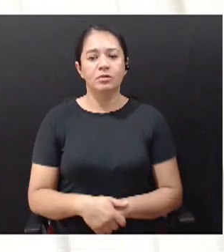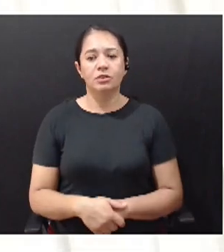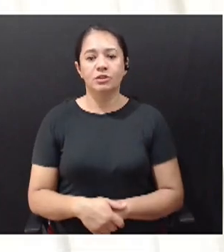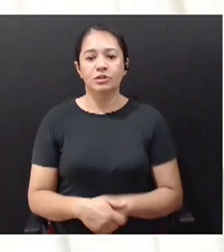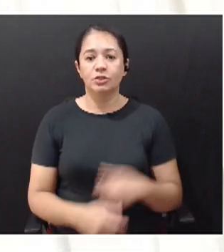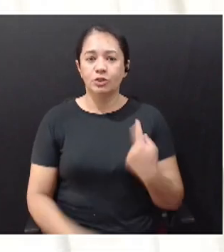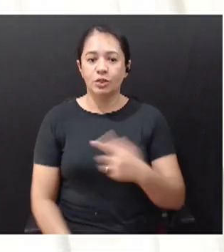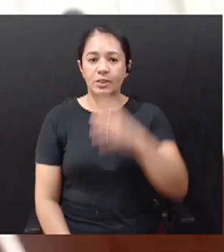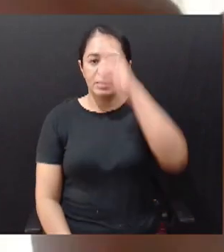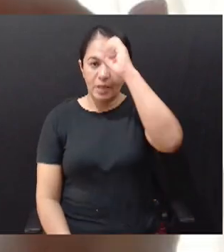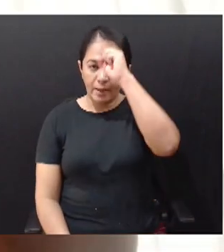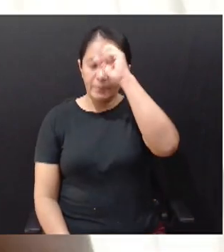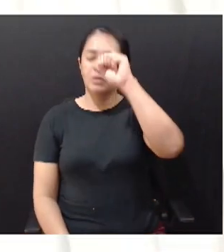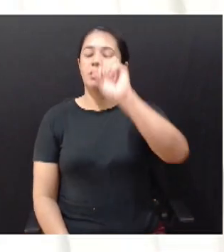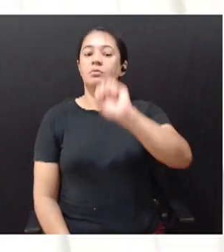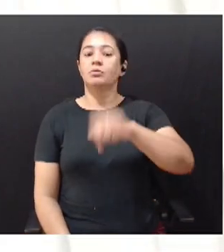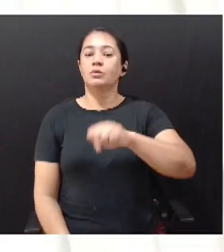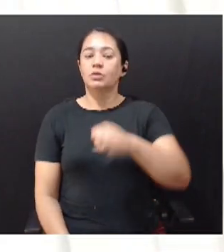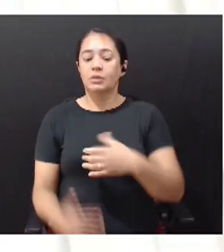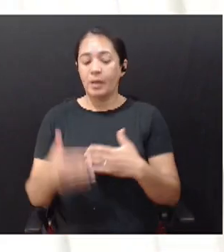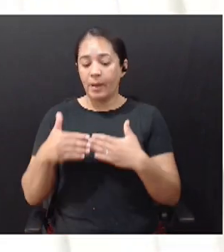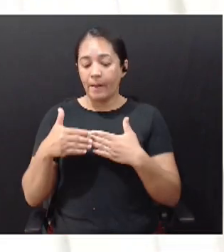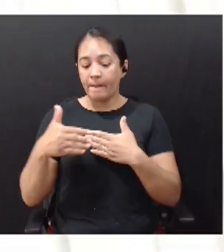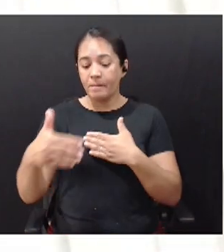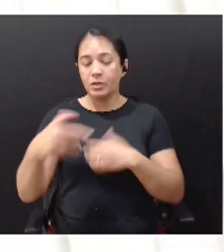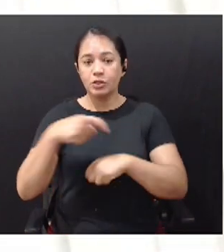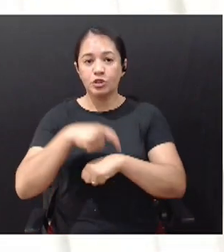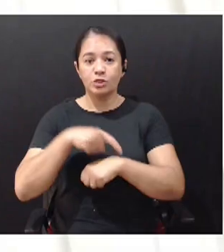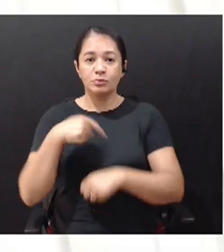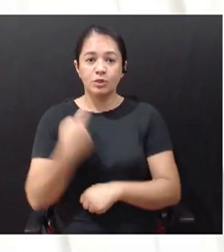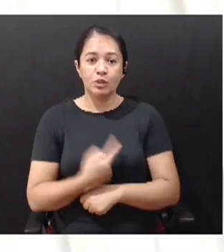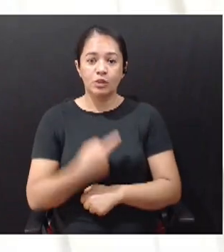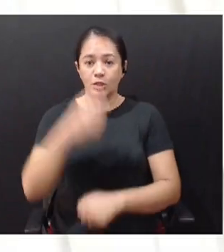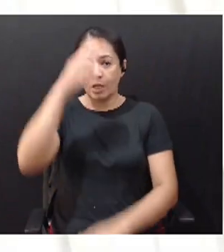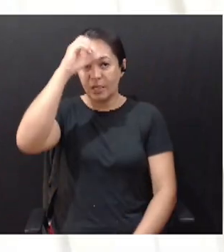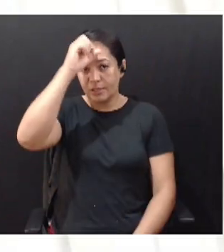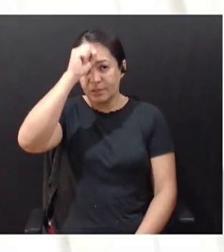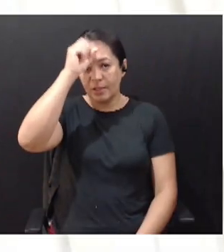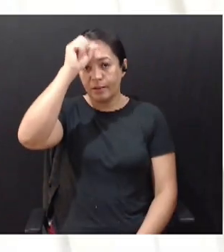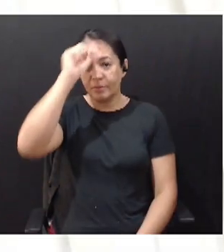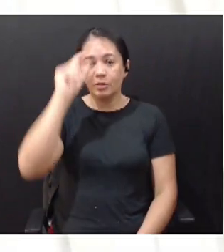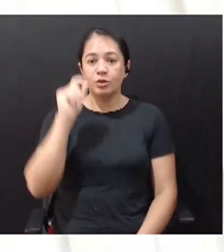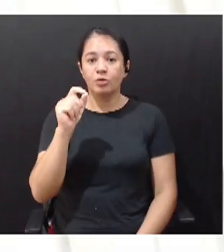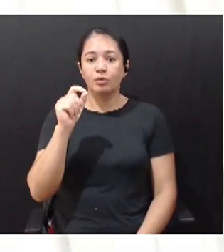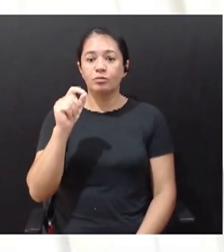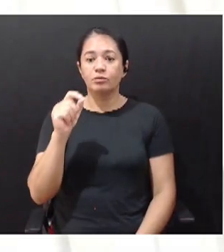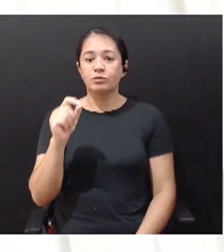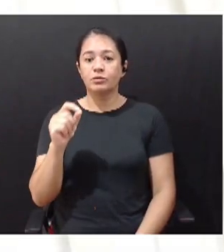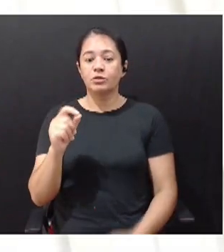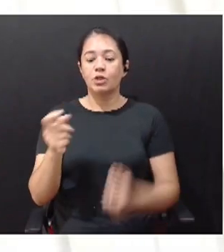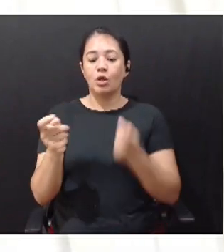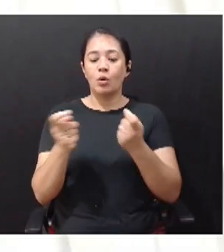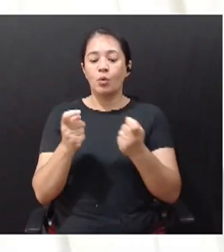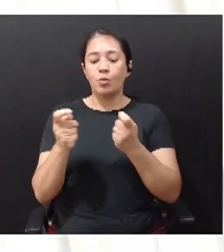gente aprende sim. A partir do momento que nós aprendemos, né, a ter autocontrole sobre os